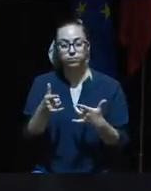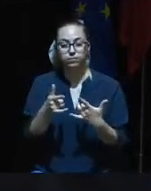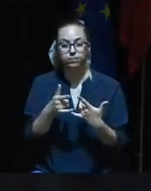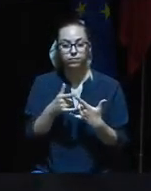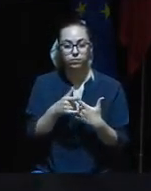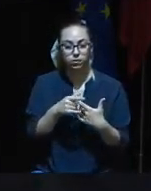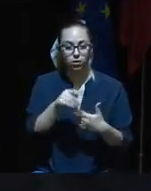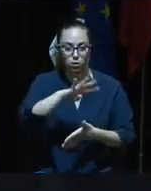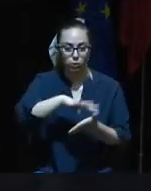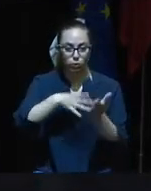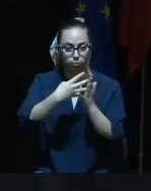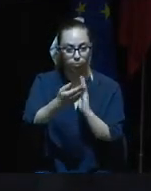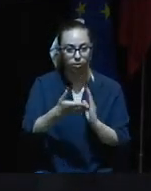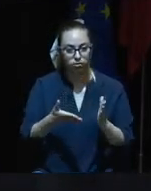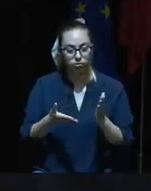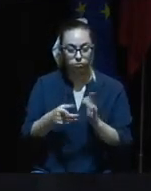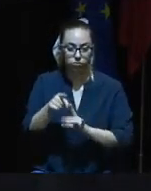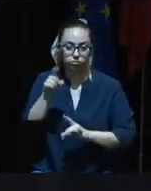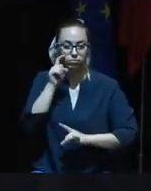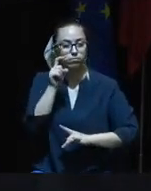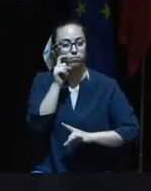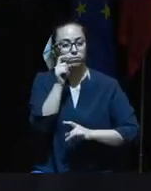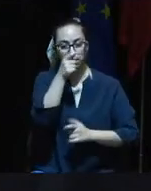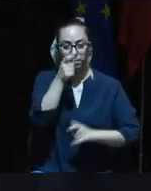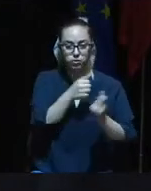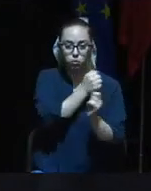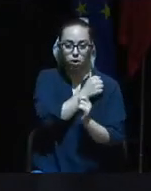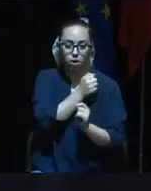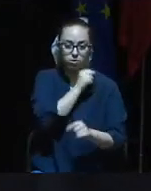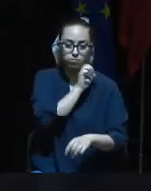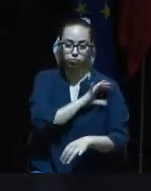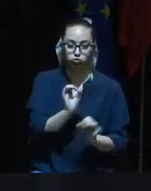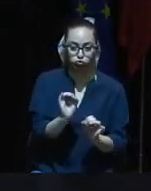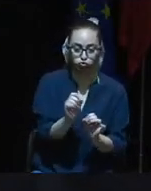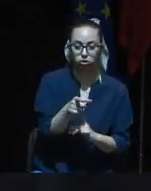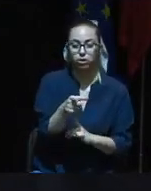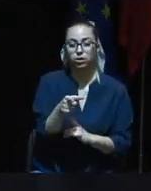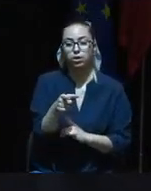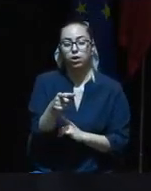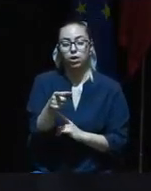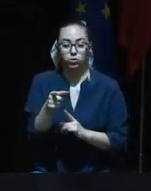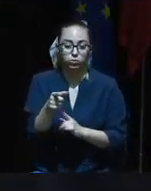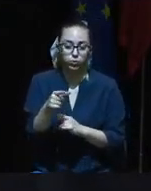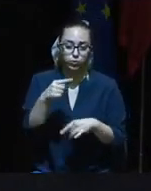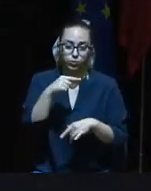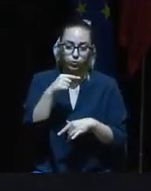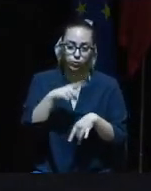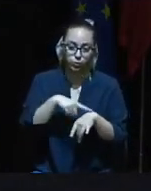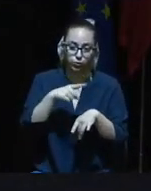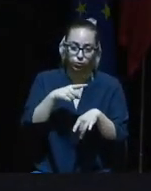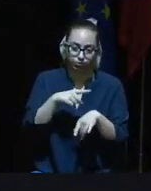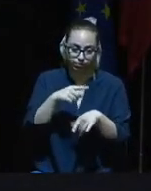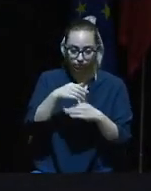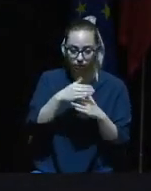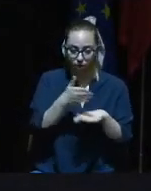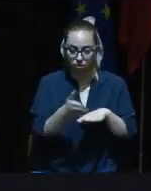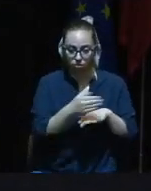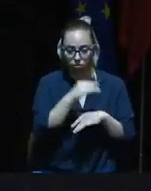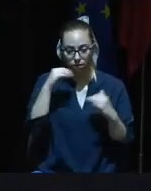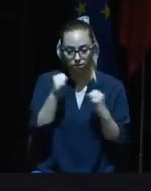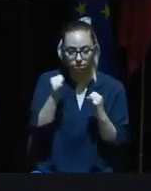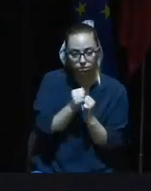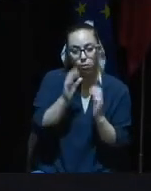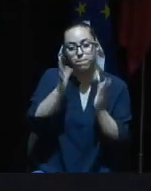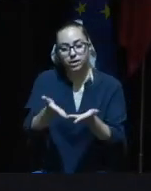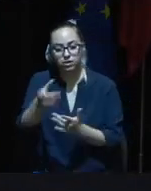acionamento do plano de contingência para pessoas em situação de sem-abrigo perante tempo frio Lisboa deve também ter um plano de contingência para dias mais quentes prevents